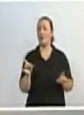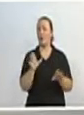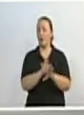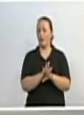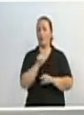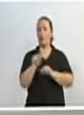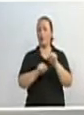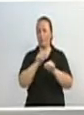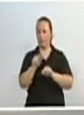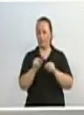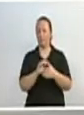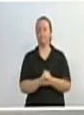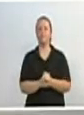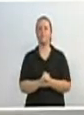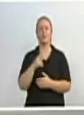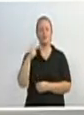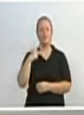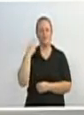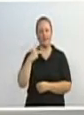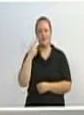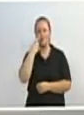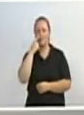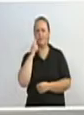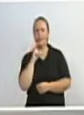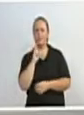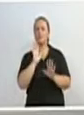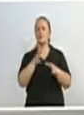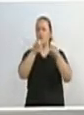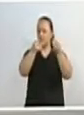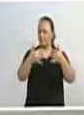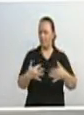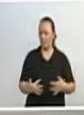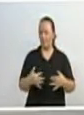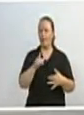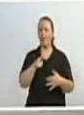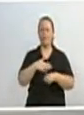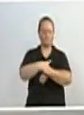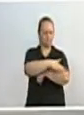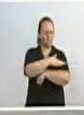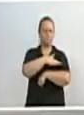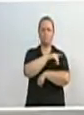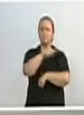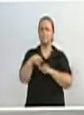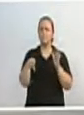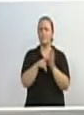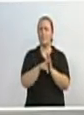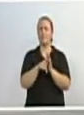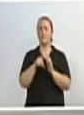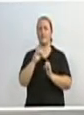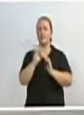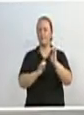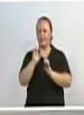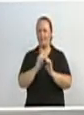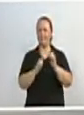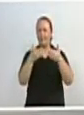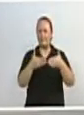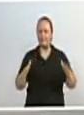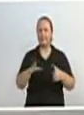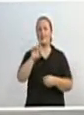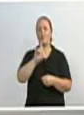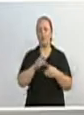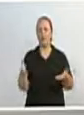sobre isso, mas o Carlos Braga Miller trouxe, a dona Suzete também, que é a Praça do Empreendedor. A Praça do Empreendedor é o resultado de